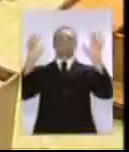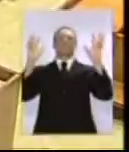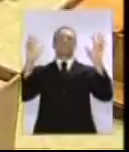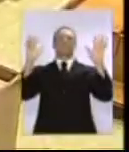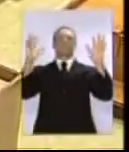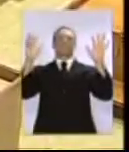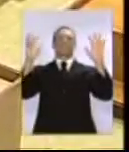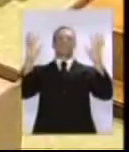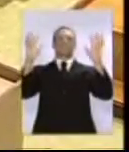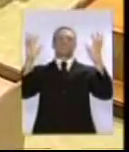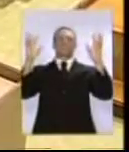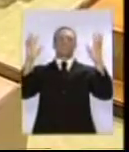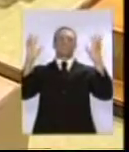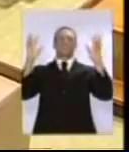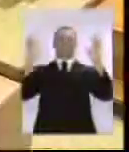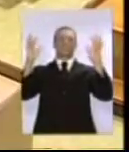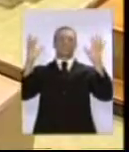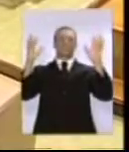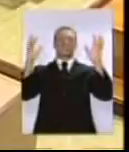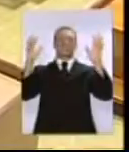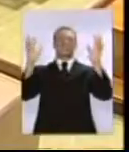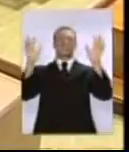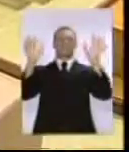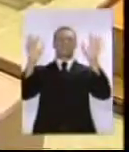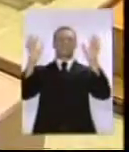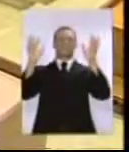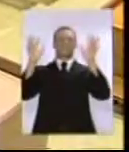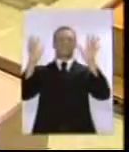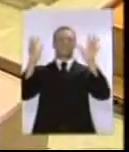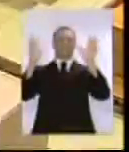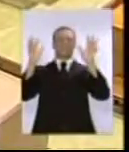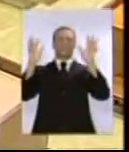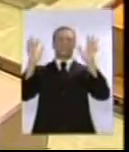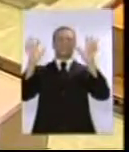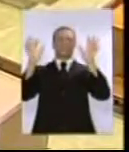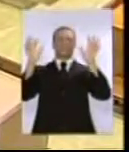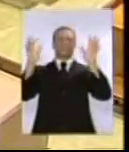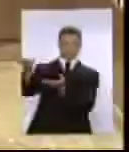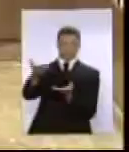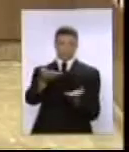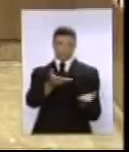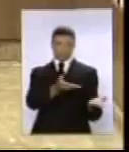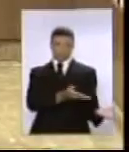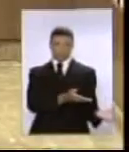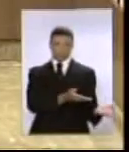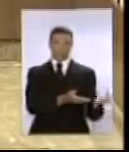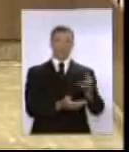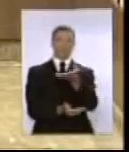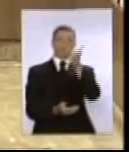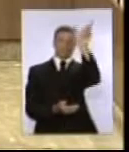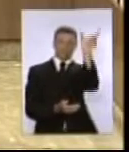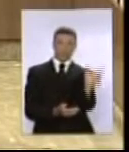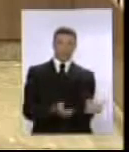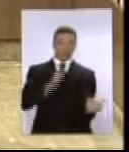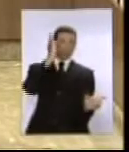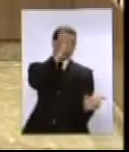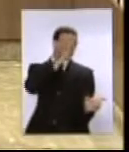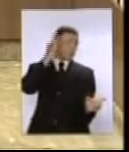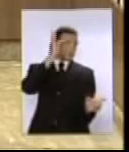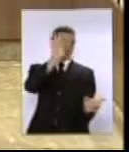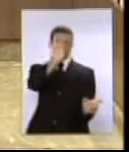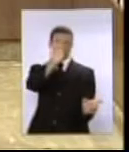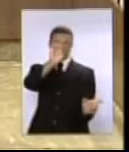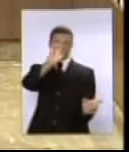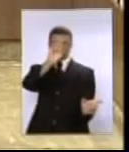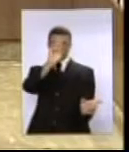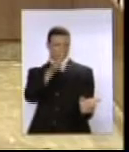República. Entre os participantes da cerimônia estiveram o presidente do Senado, José Sarney, da Câmara, Marco Maia, e o ministro